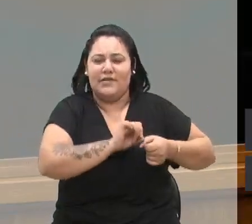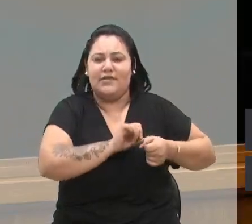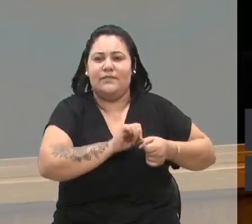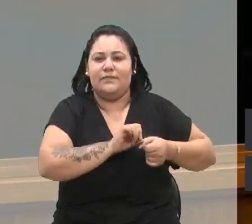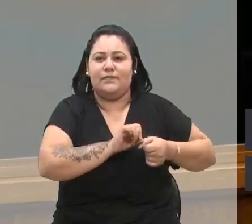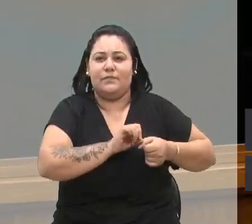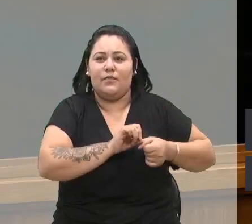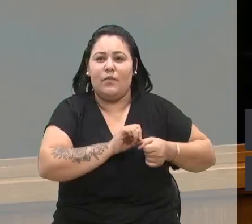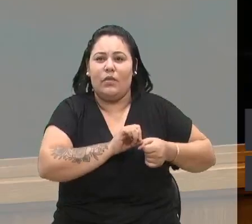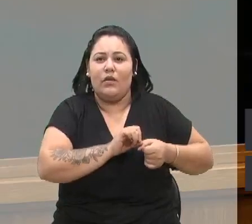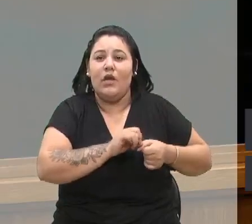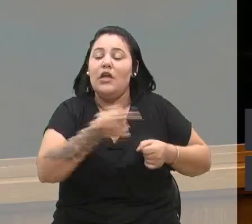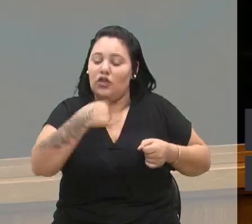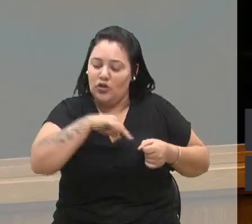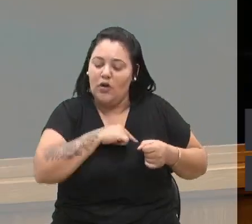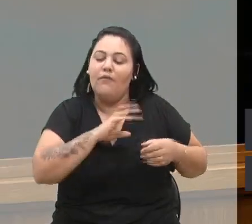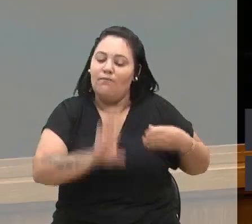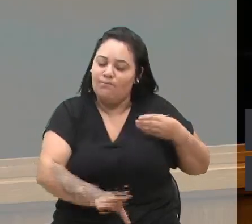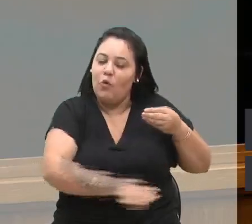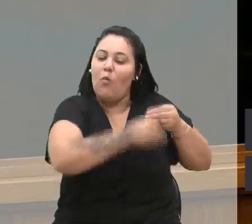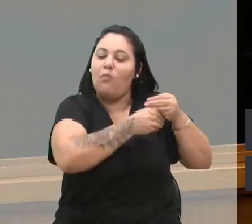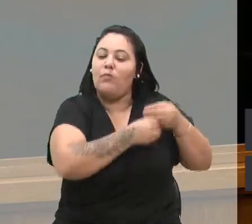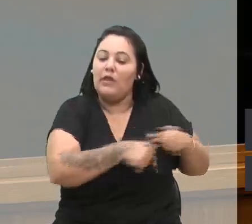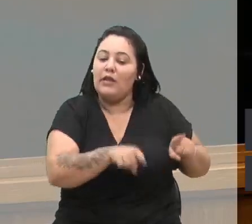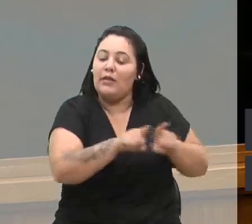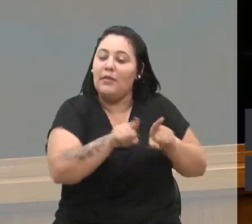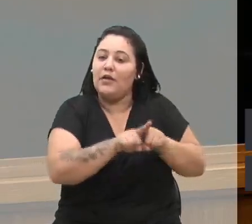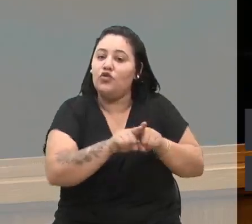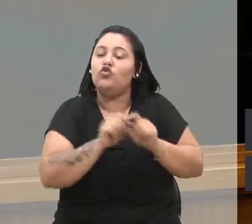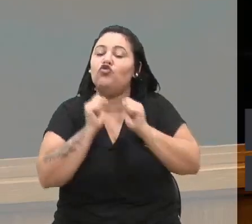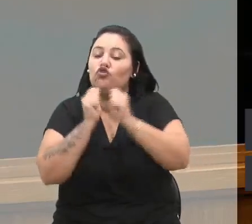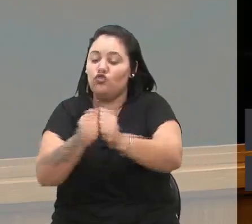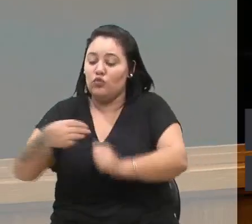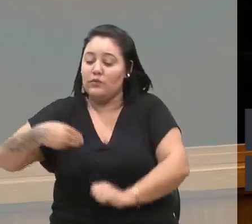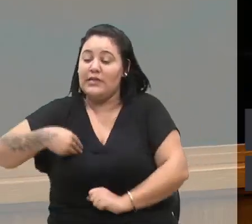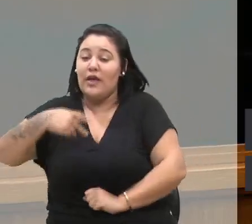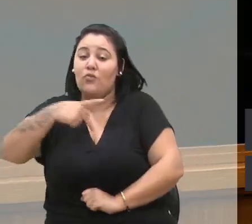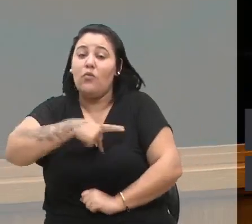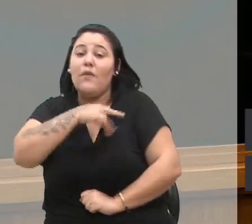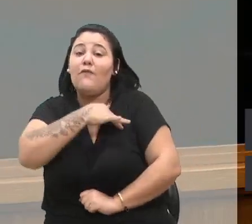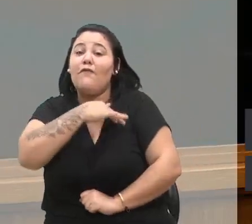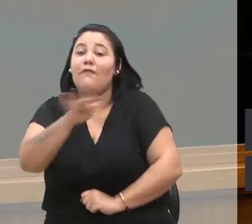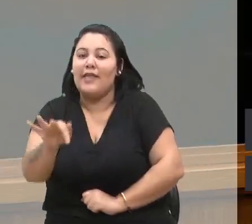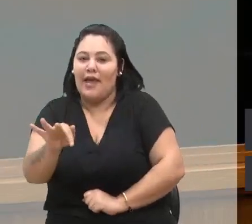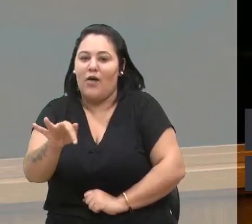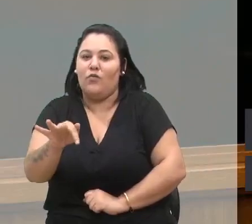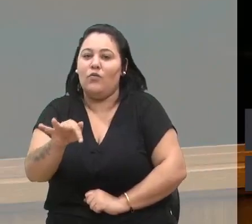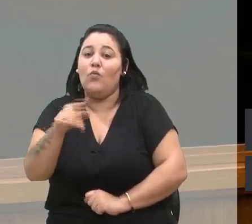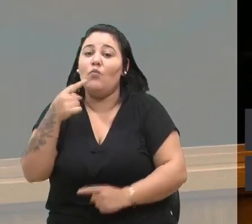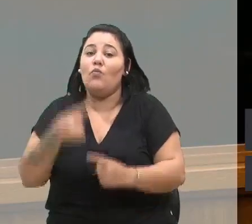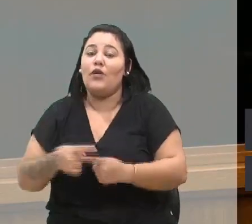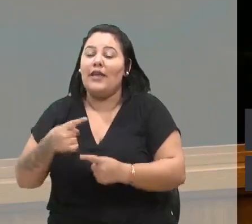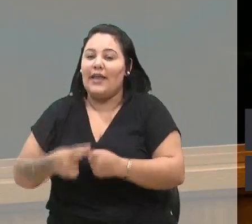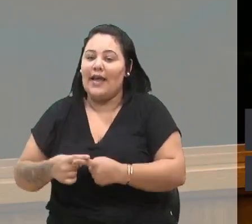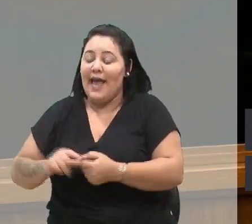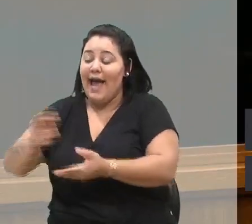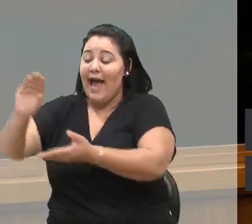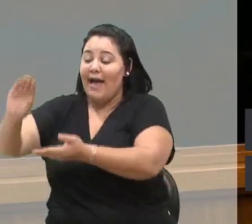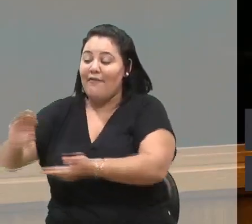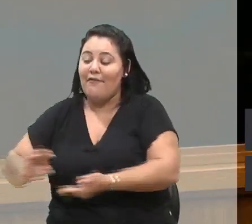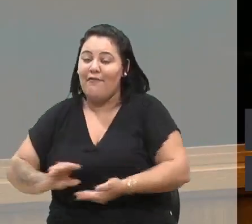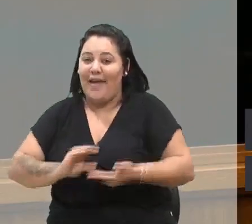nós complementaremos isso no Ministério Público Federal, já que esta verba que